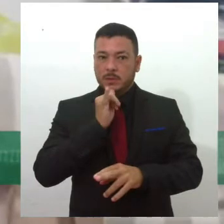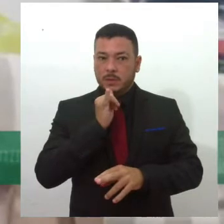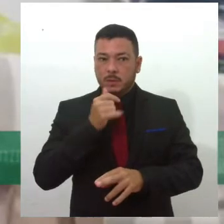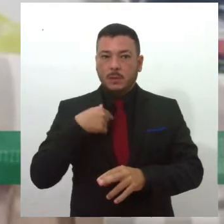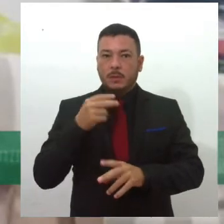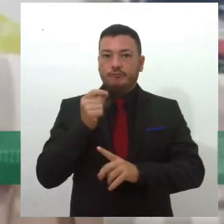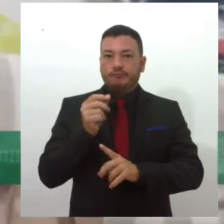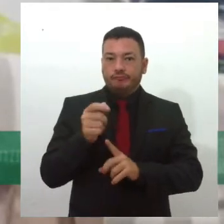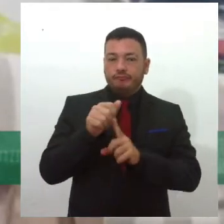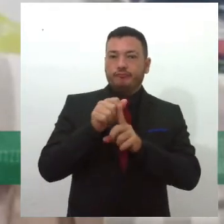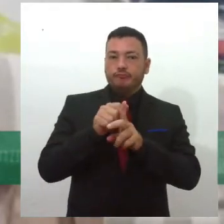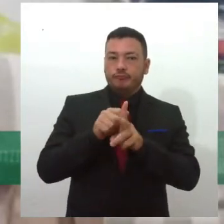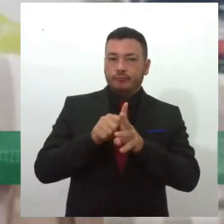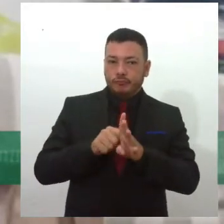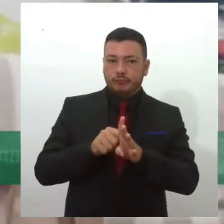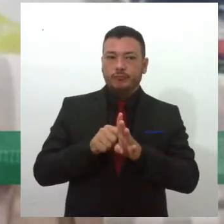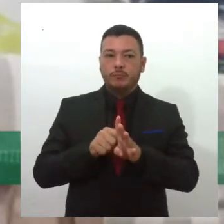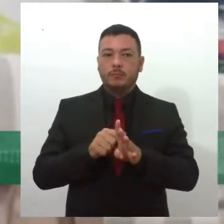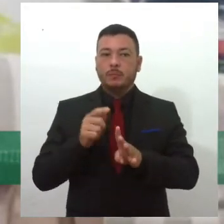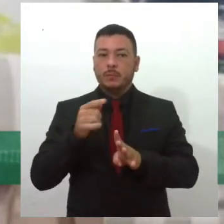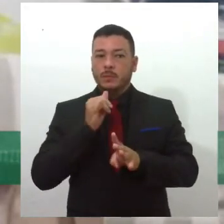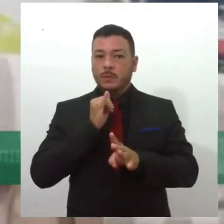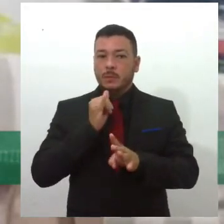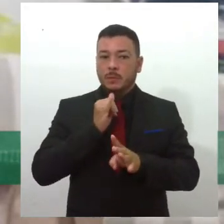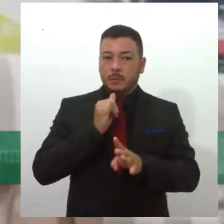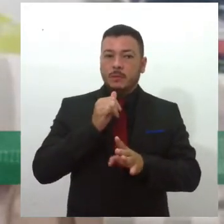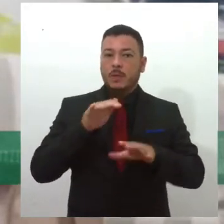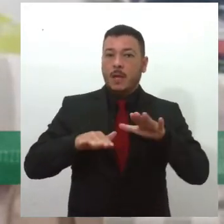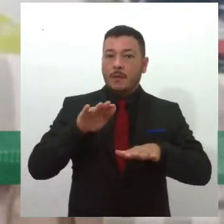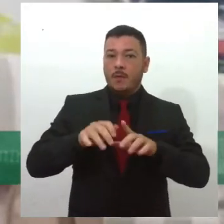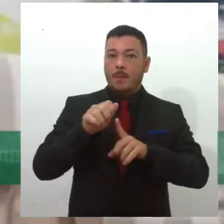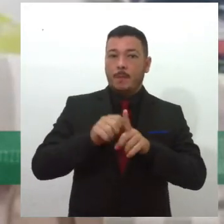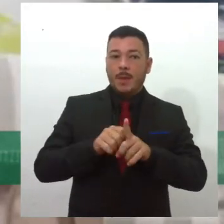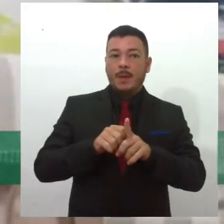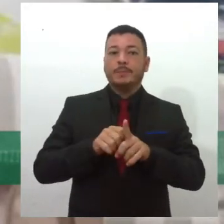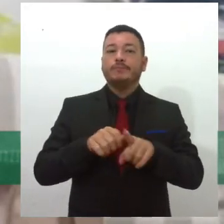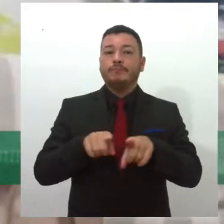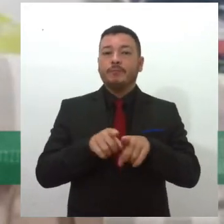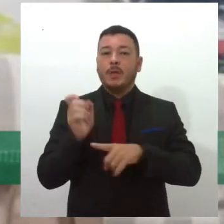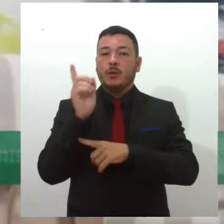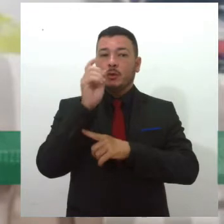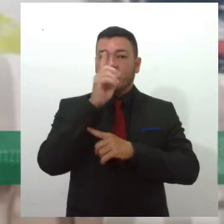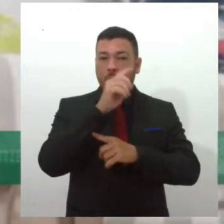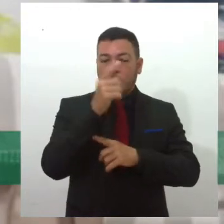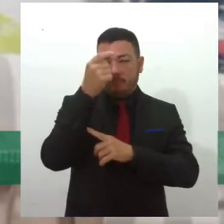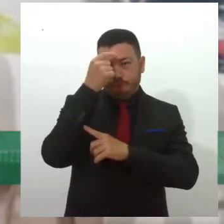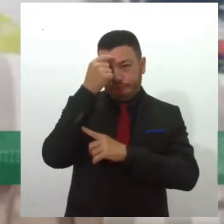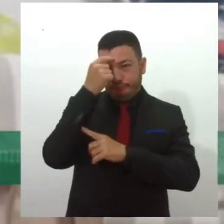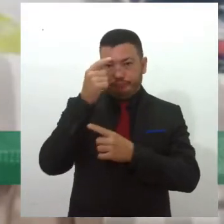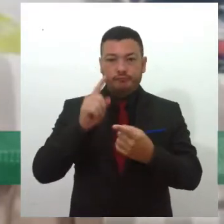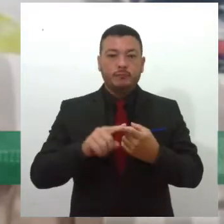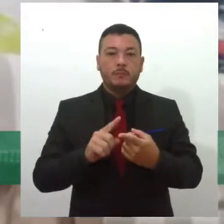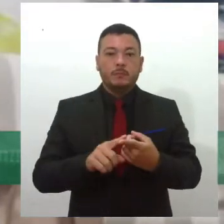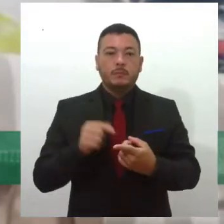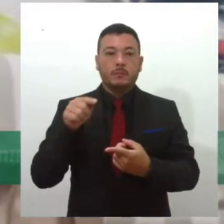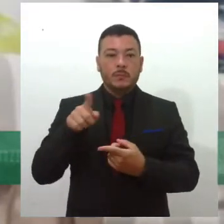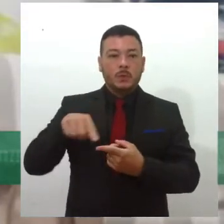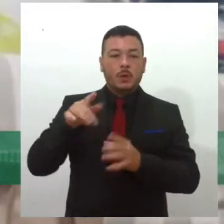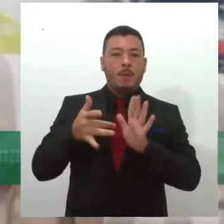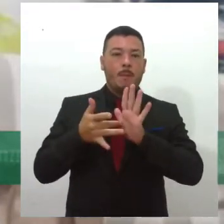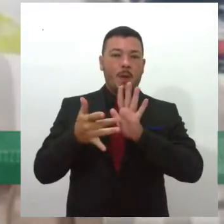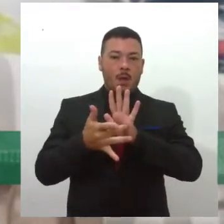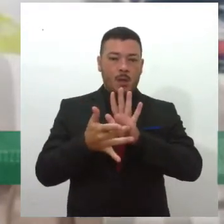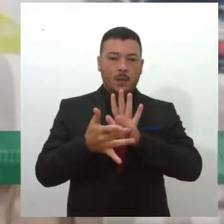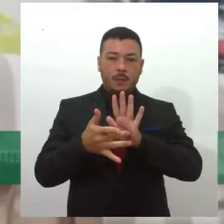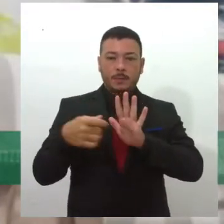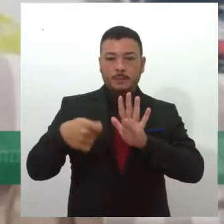sentem problemas respiratórios, tem pacientes que por meses afiam com dificuldades cognitivas. Esses pacientes vão precisar